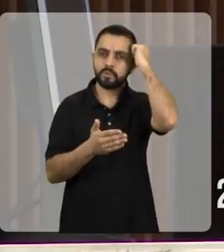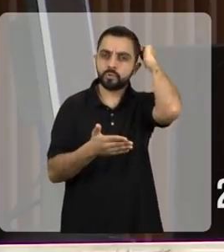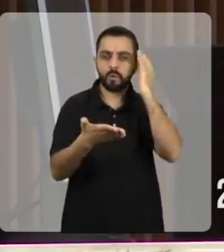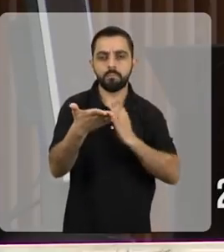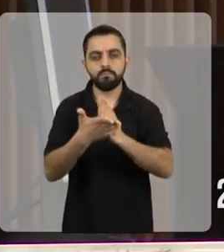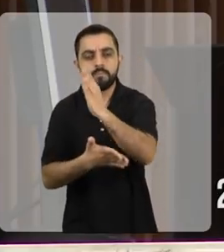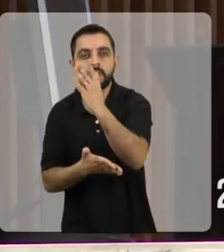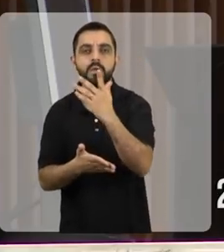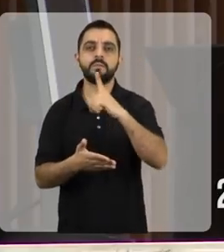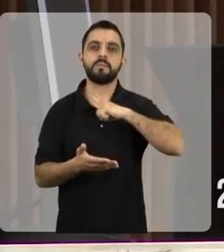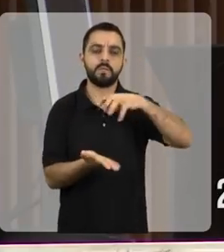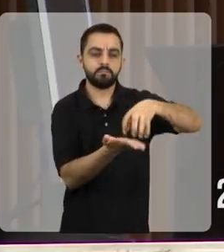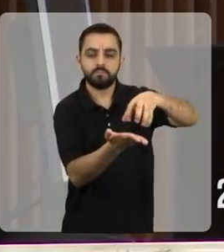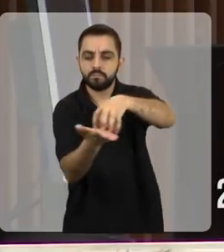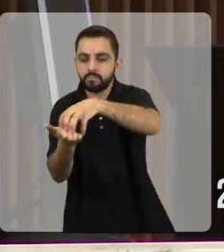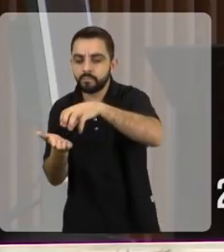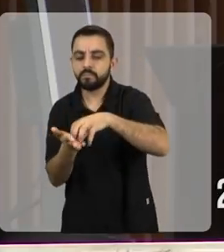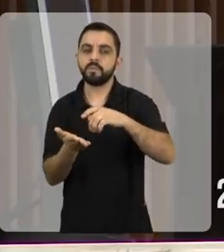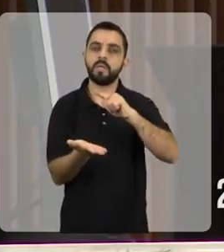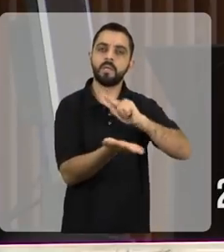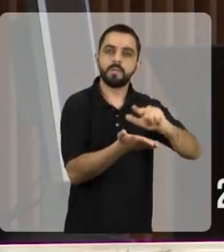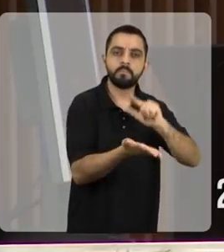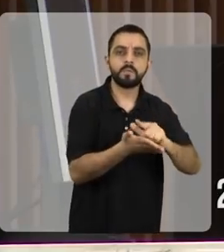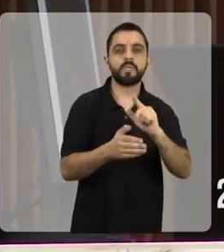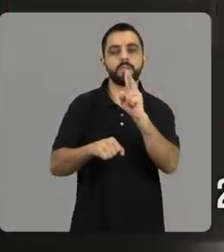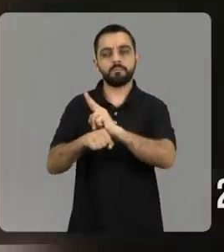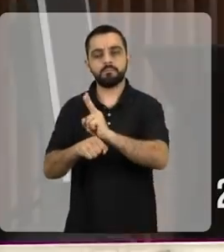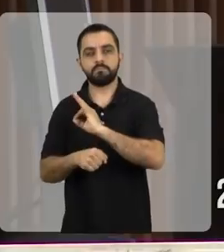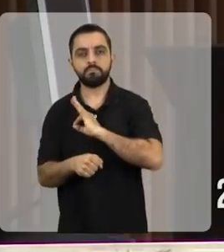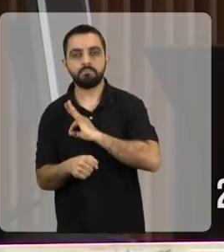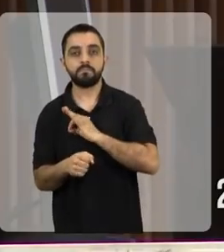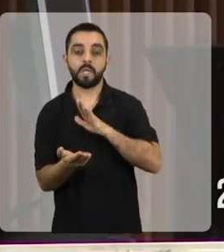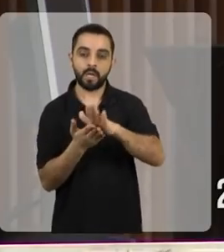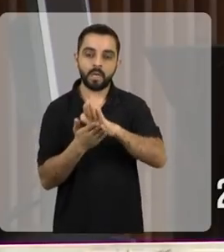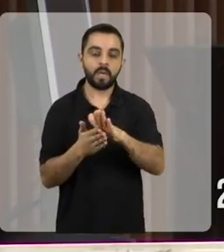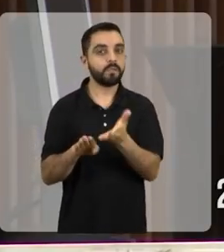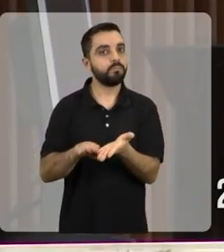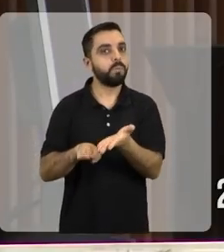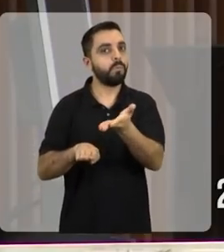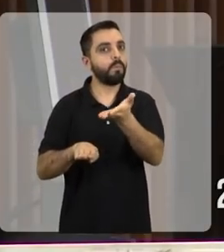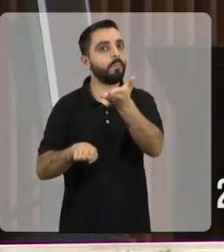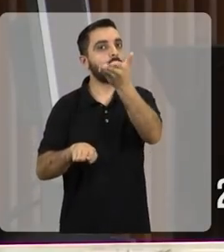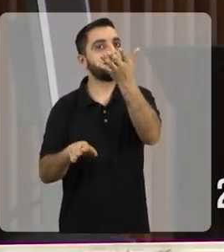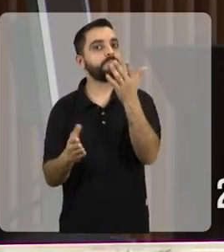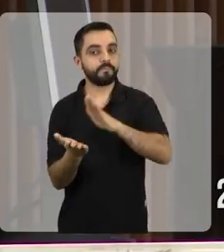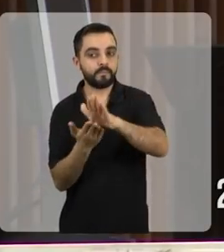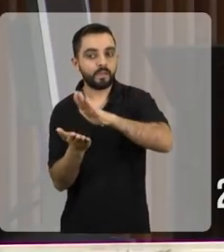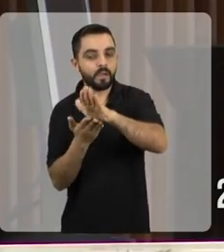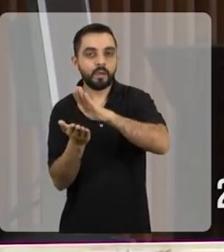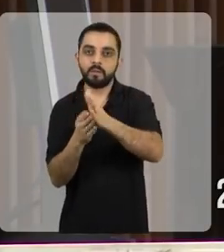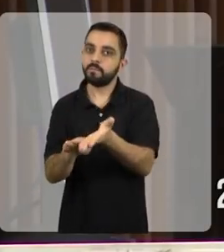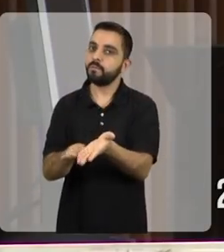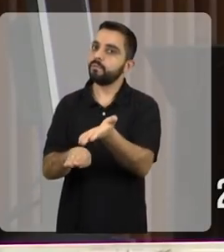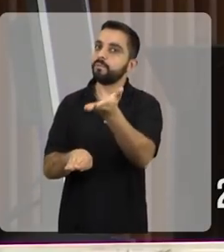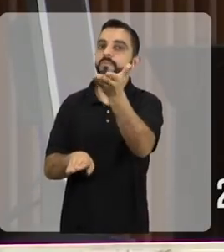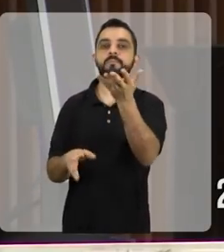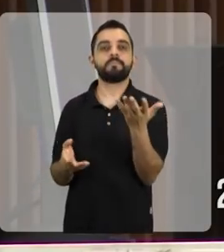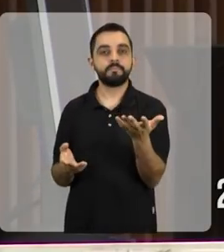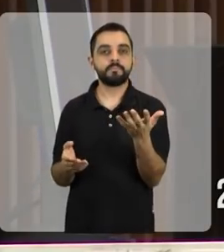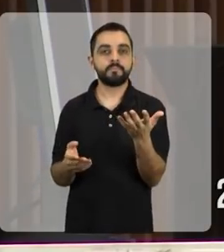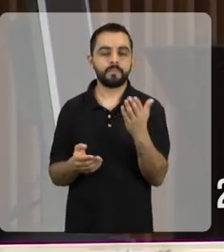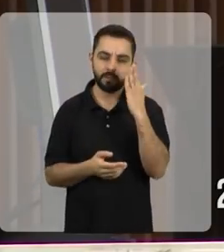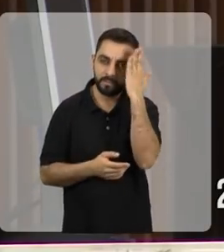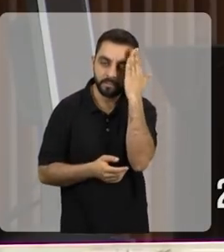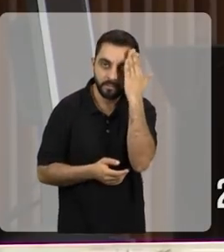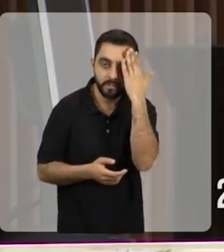postos de vigilância e limpeza automaticamente com as despesas aumentando os senhores vamos saber a senhora não saber que